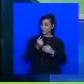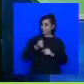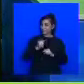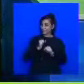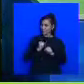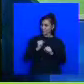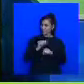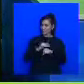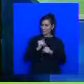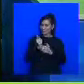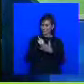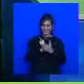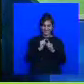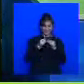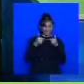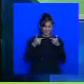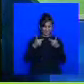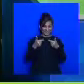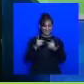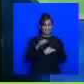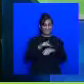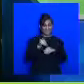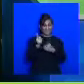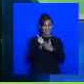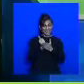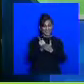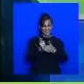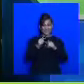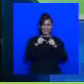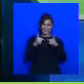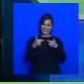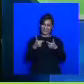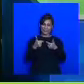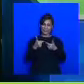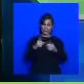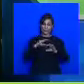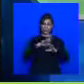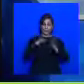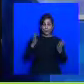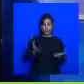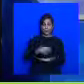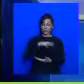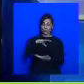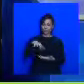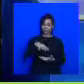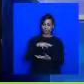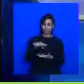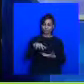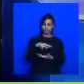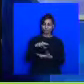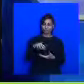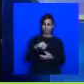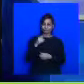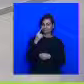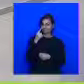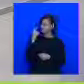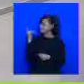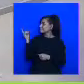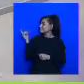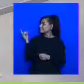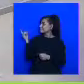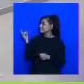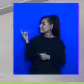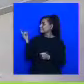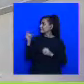número. Pode chamar que a sorte vem. Vem sorte, vem sorte. O globo segue girando, todos na expectativa.